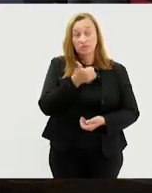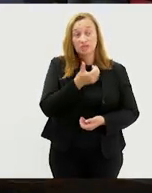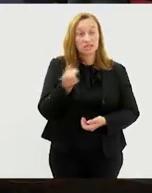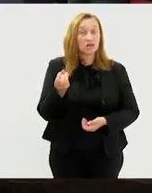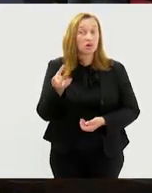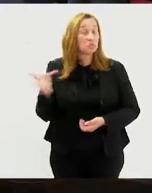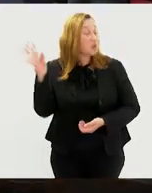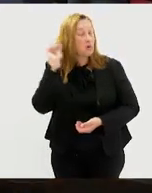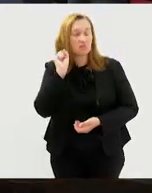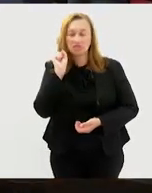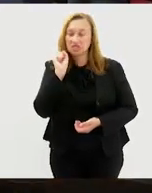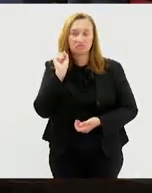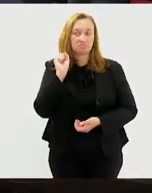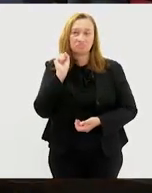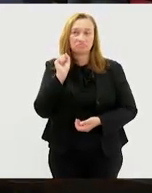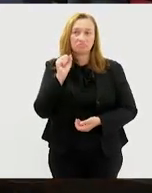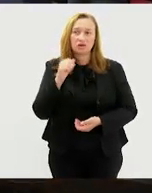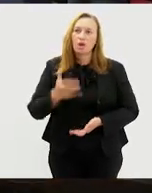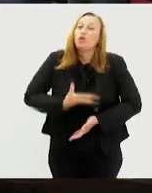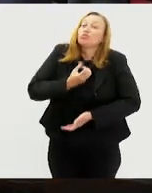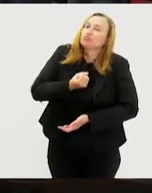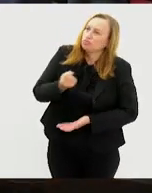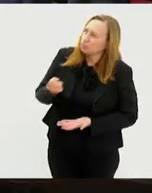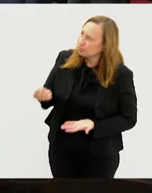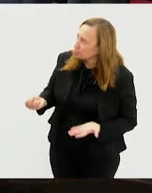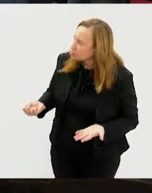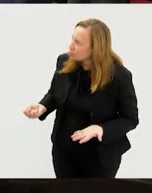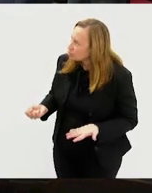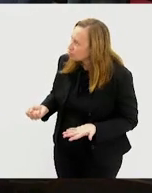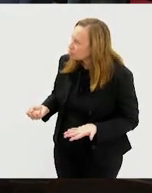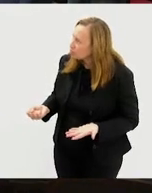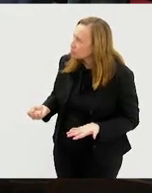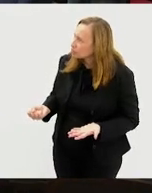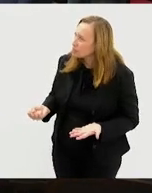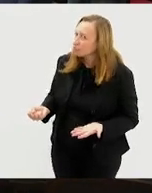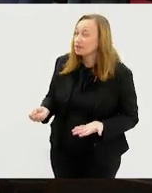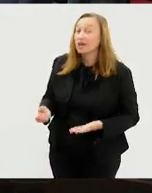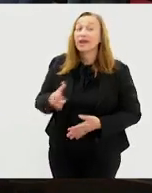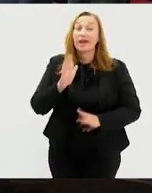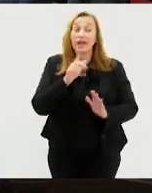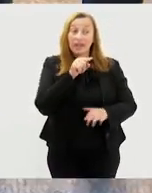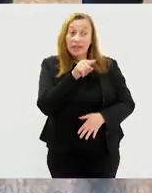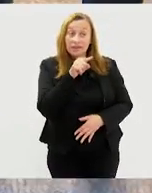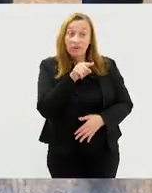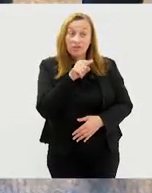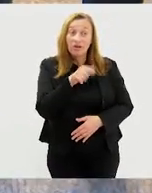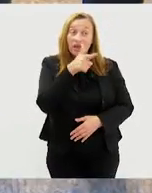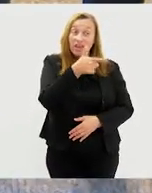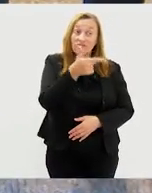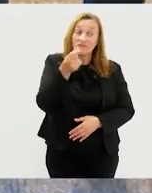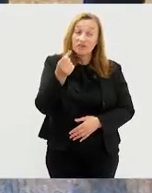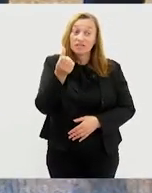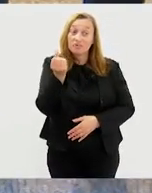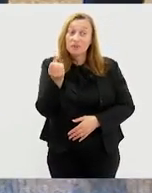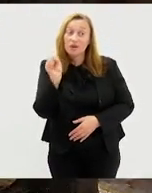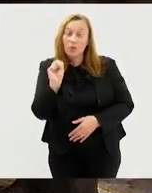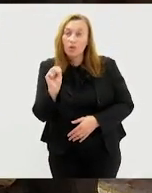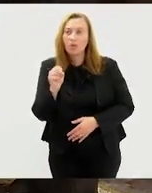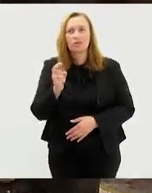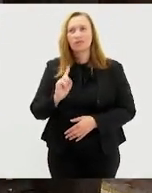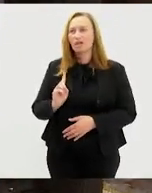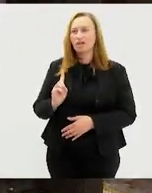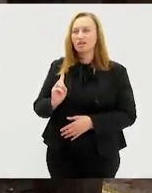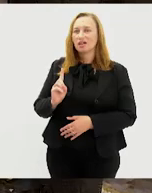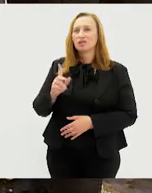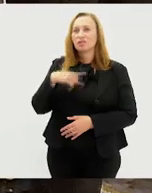senhora retirar quer me dar um susto esse agora é o 2068 Esse é meu tá tudo certinho tem nada errado eu estou falando